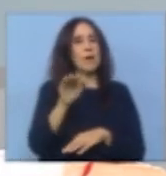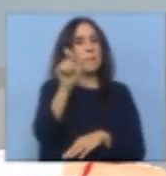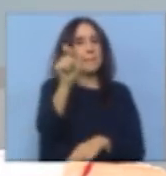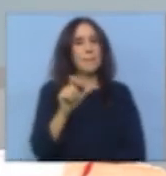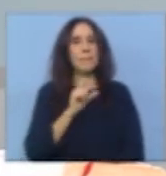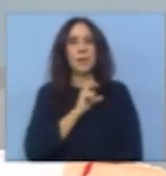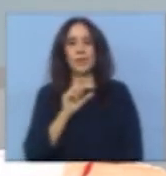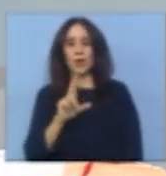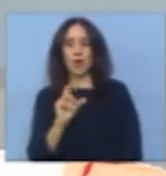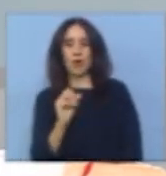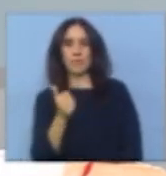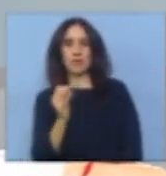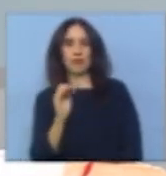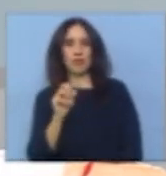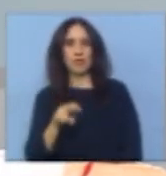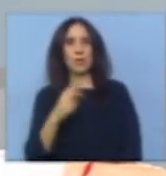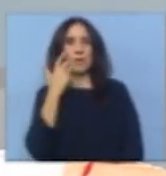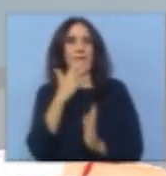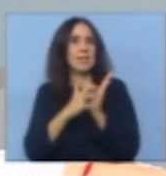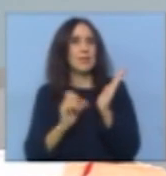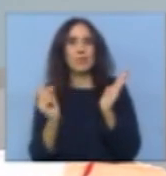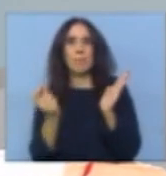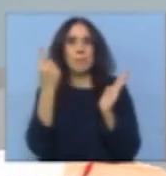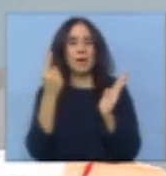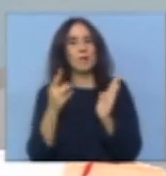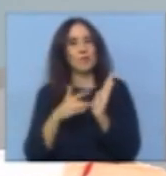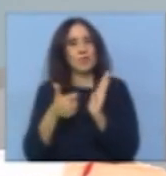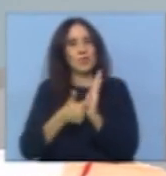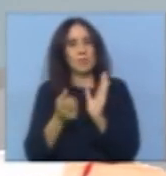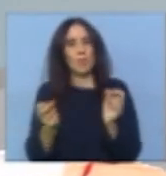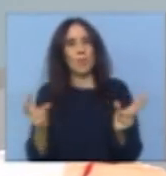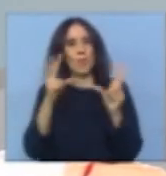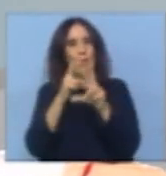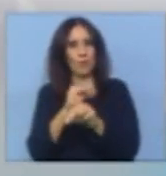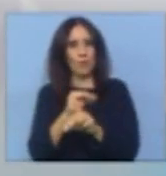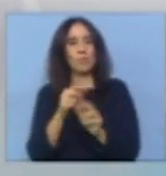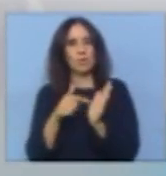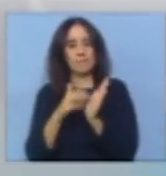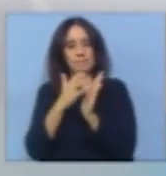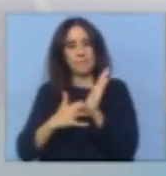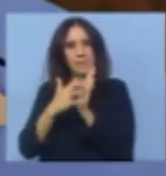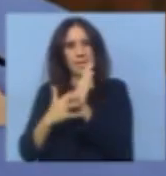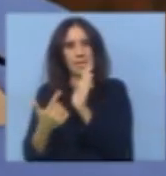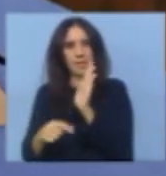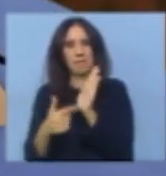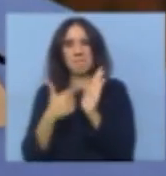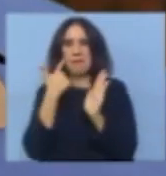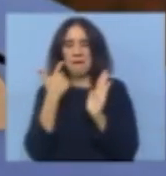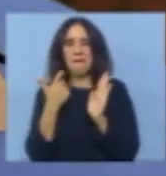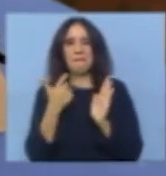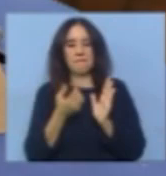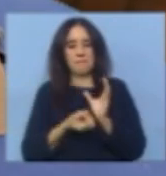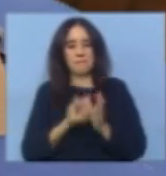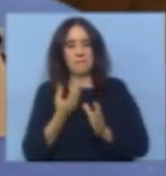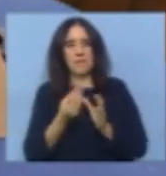de ser, de algum modo, o primeiro texto do Novo Testamento, porque os evangelhos estão, se calhar, em germinação,